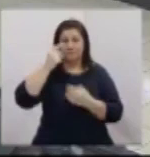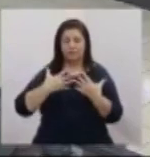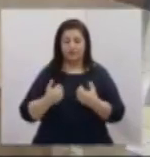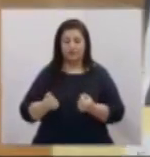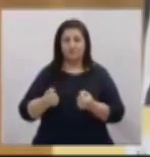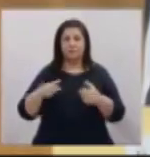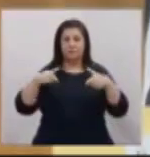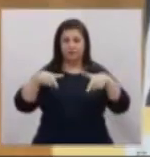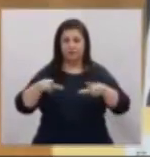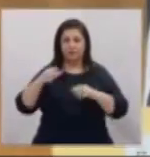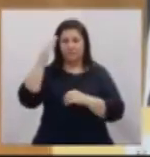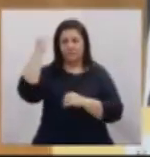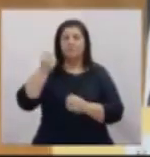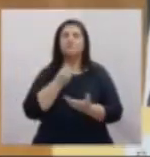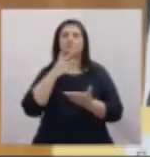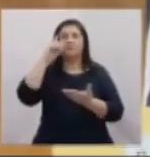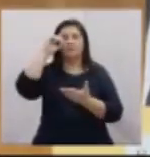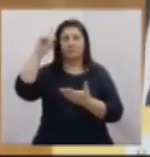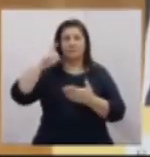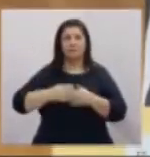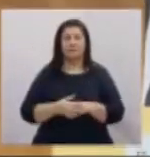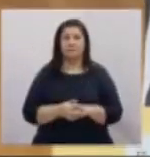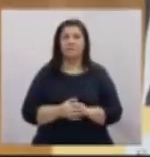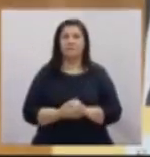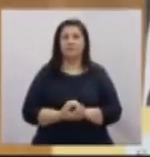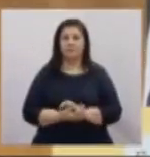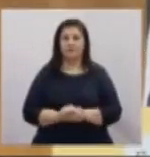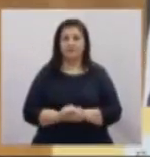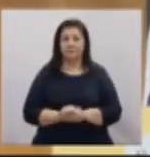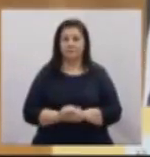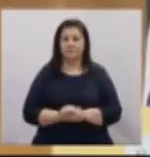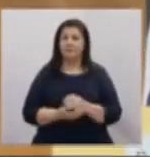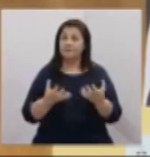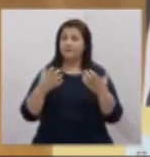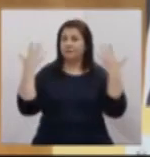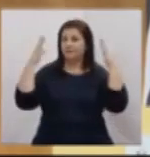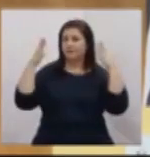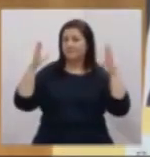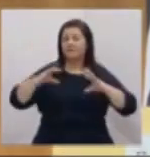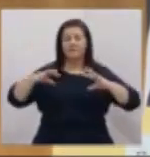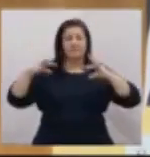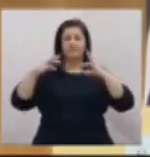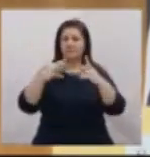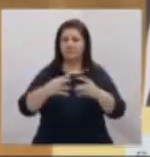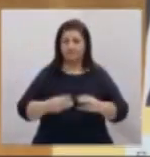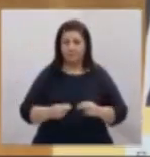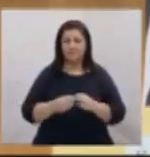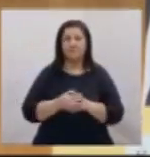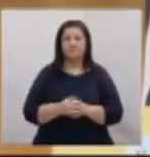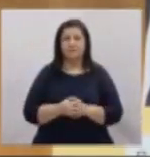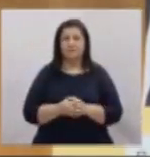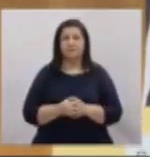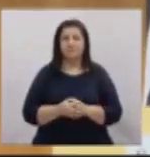dia. Um bom dia. Eu quero aqui parabenizar todos homenageados nesse dia,